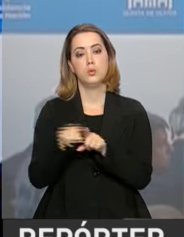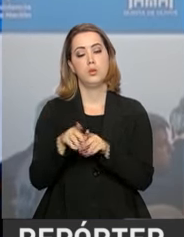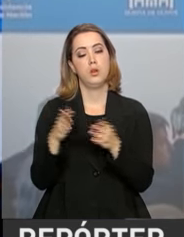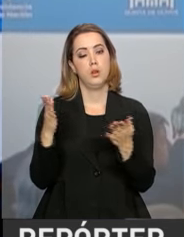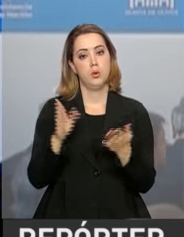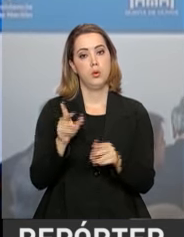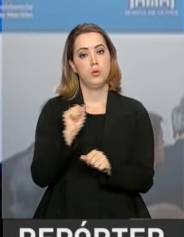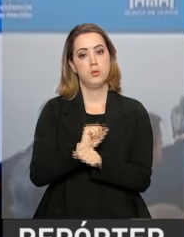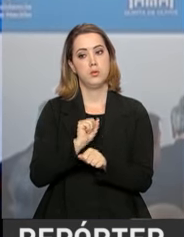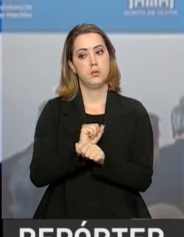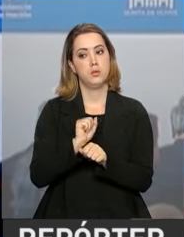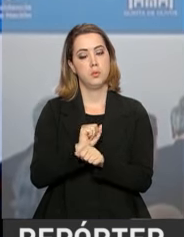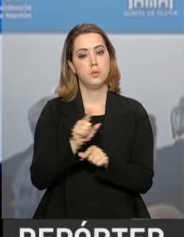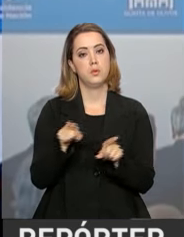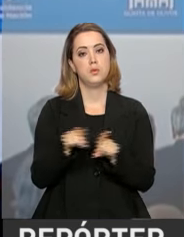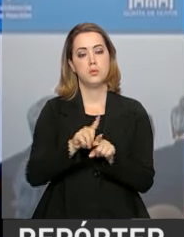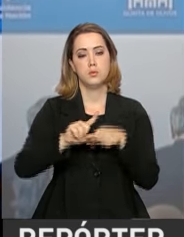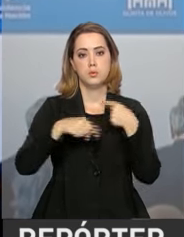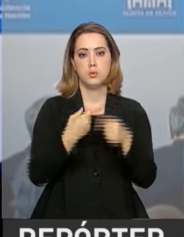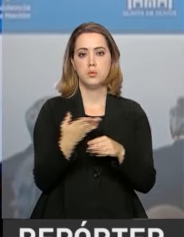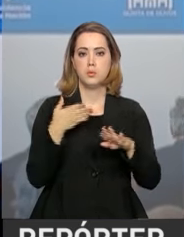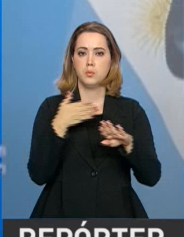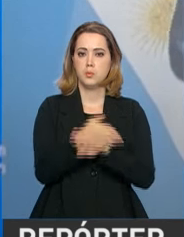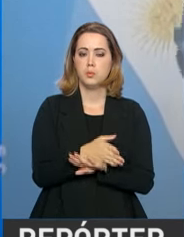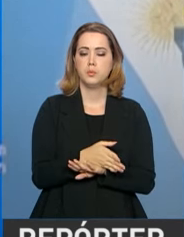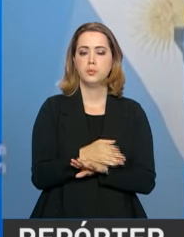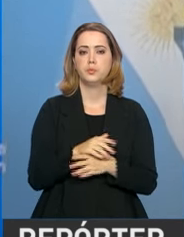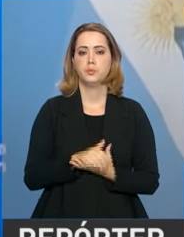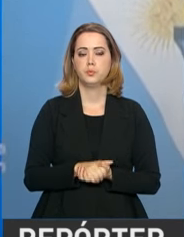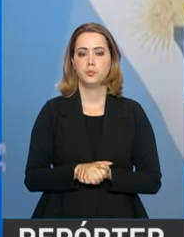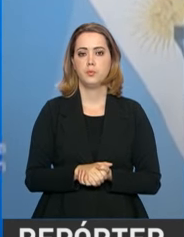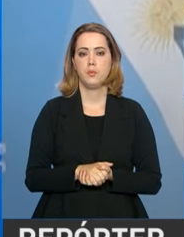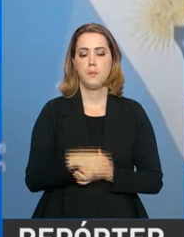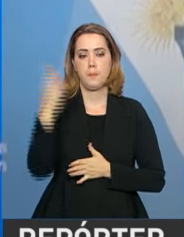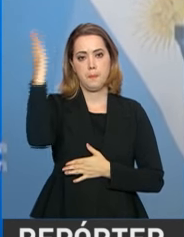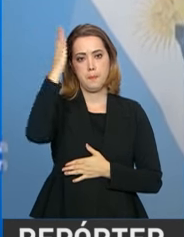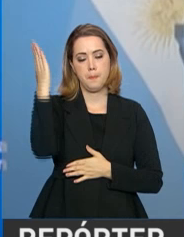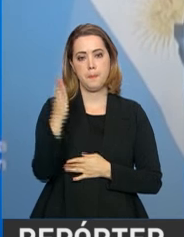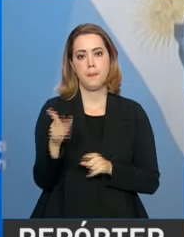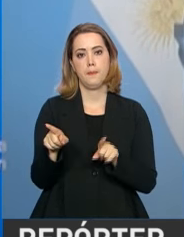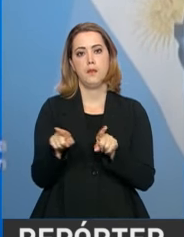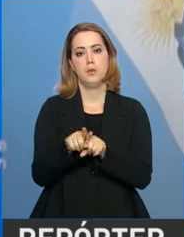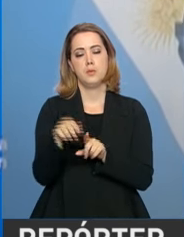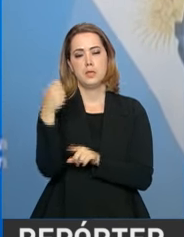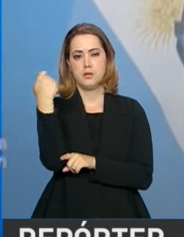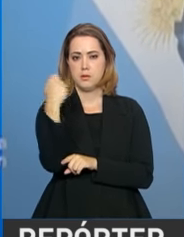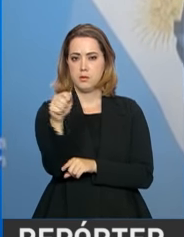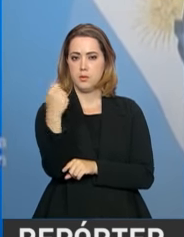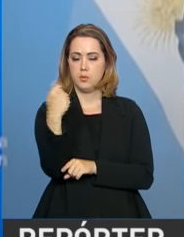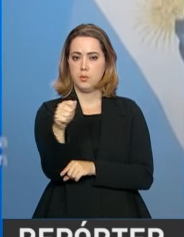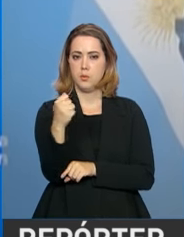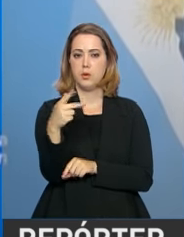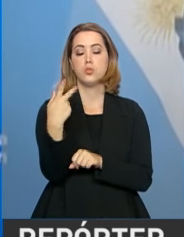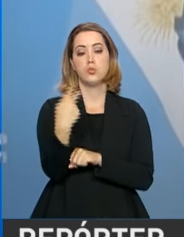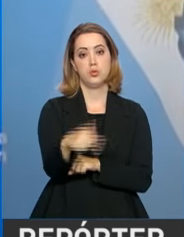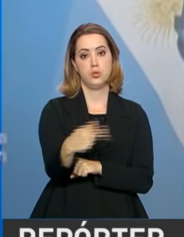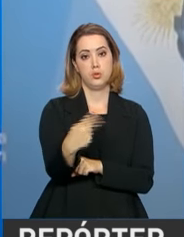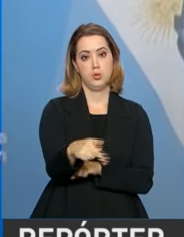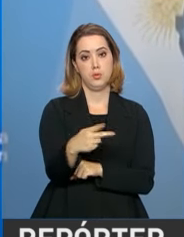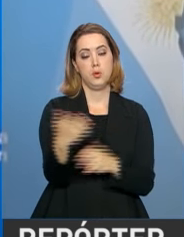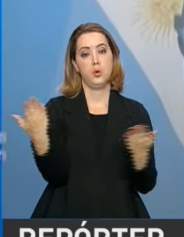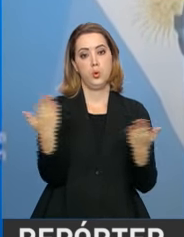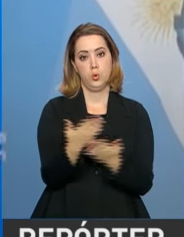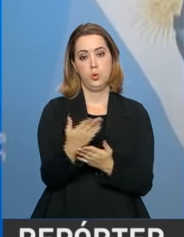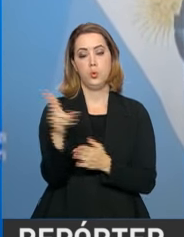os requisitos legais para integrar o Mercosul. Brasil, Argentina, Paraguai e hoje